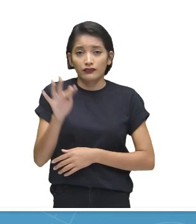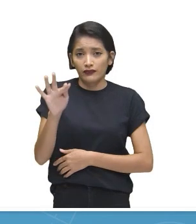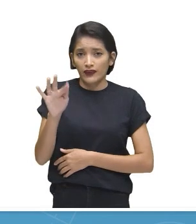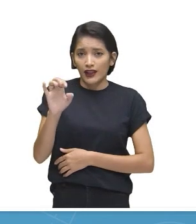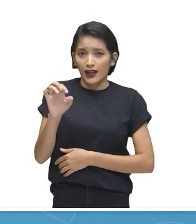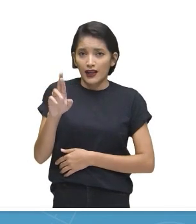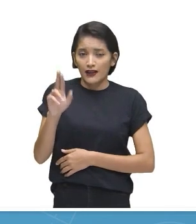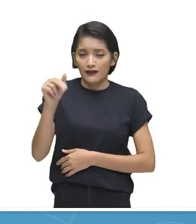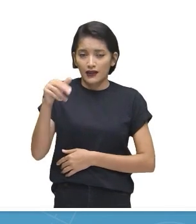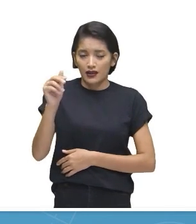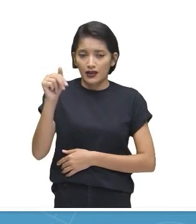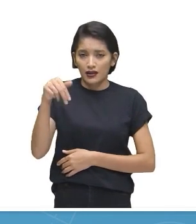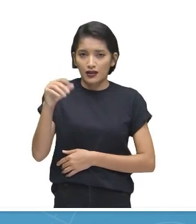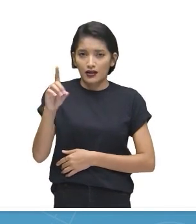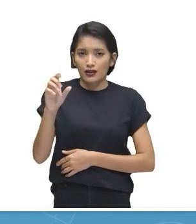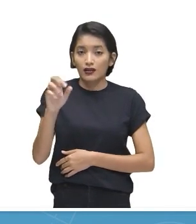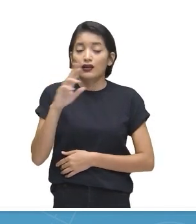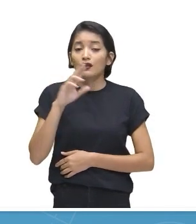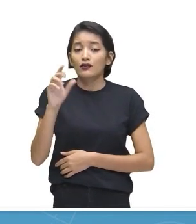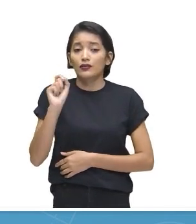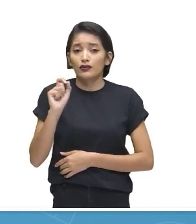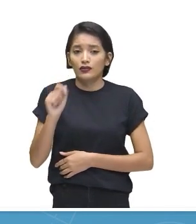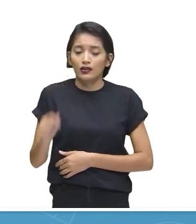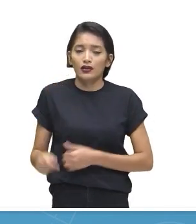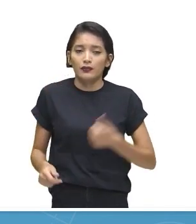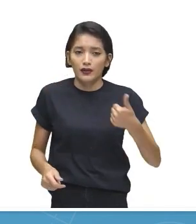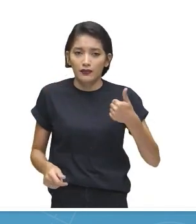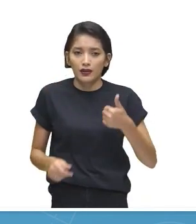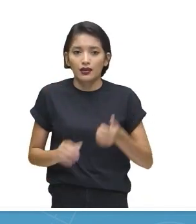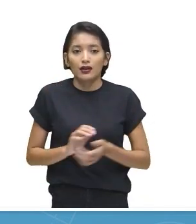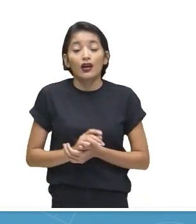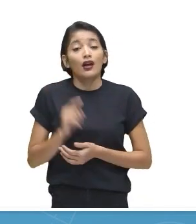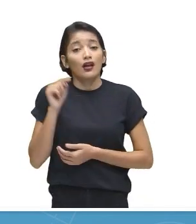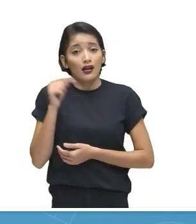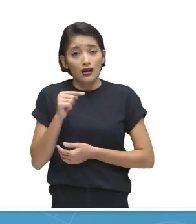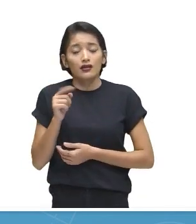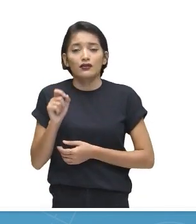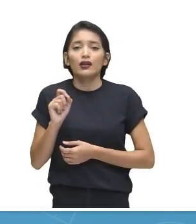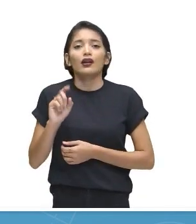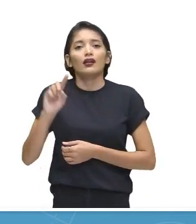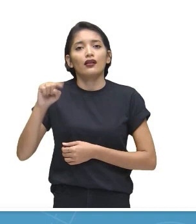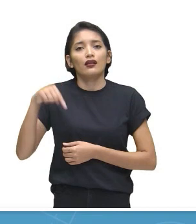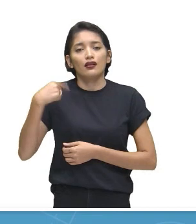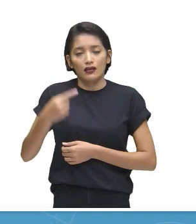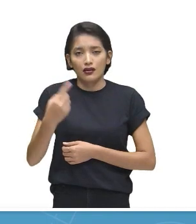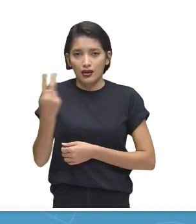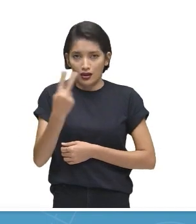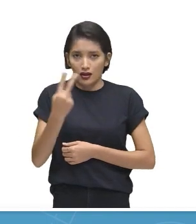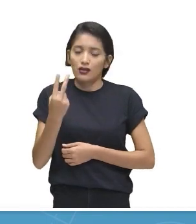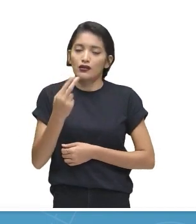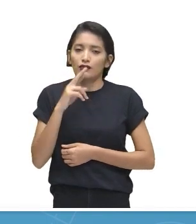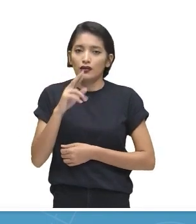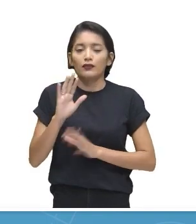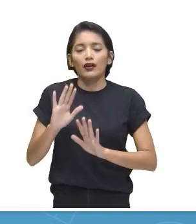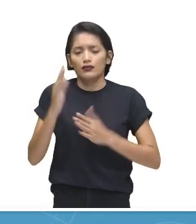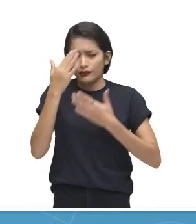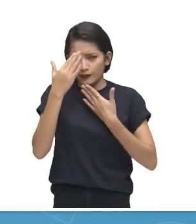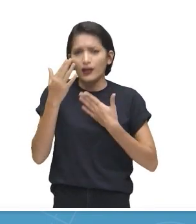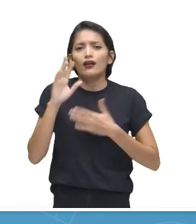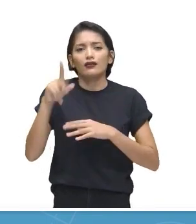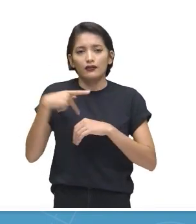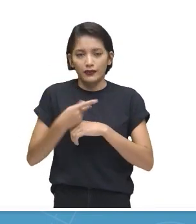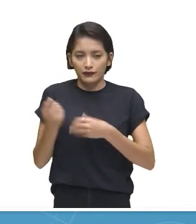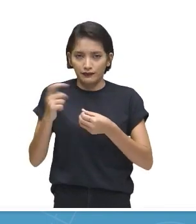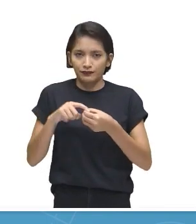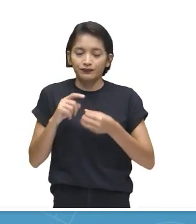Fernanda respondeu lá, porque essa resposta ela é da nossa segunda questão. Daqui a pouco a gente lê, tá? Obrigado aí, Fernanda, mas daqui a pouco a gente responde a